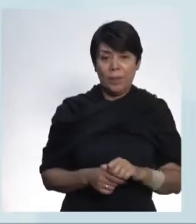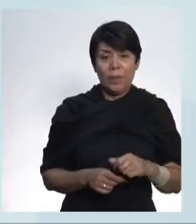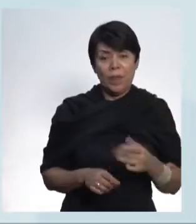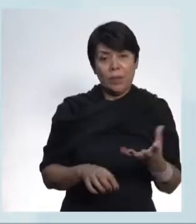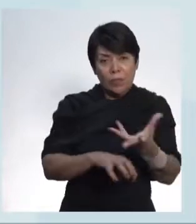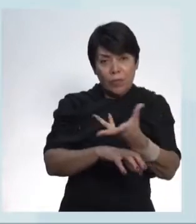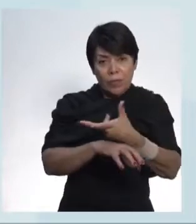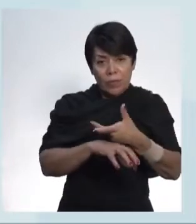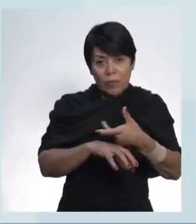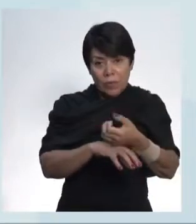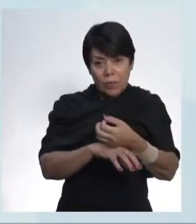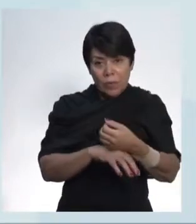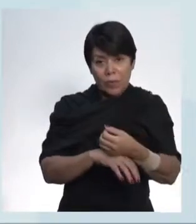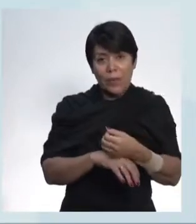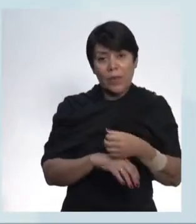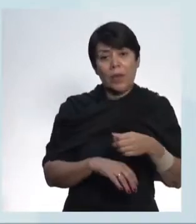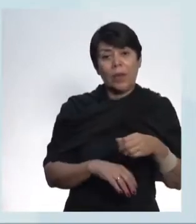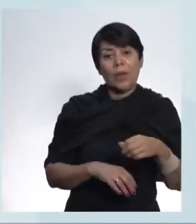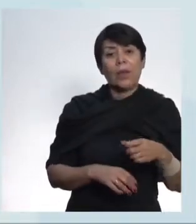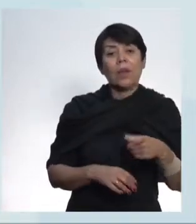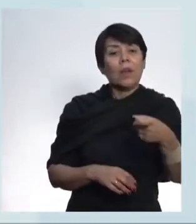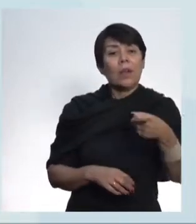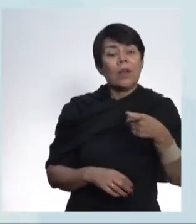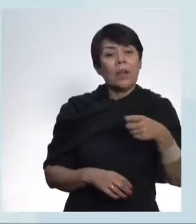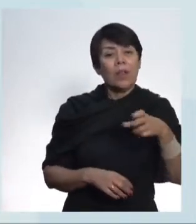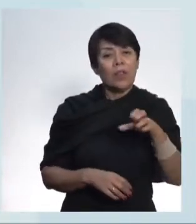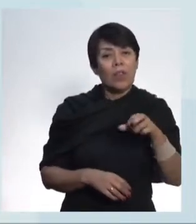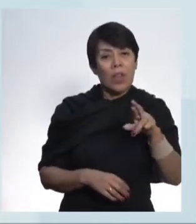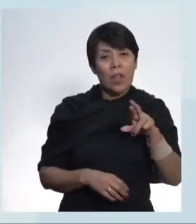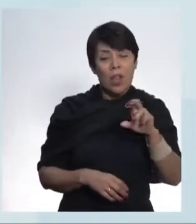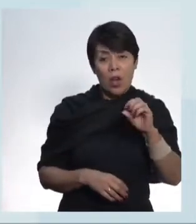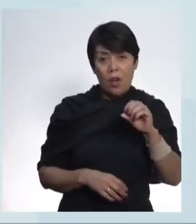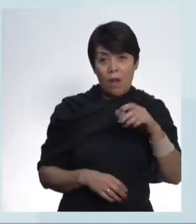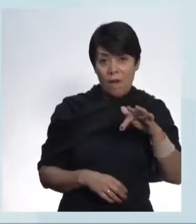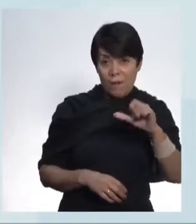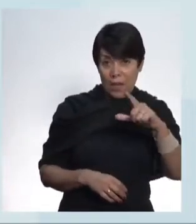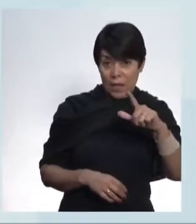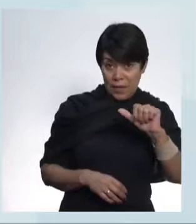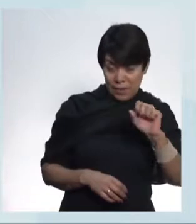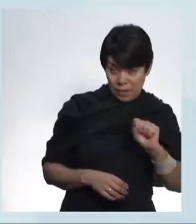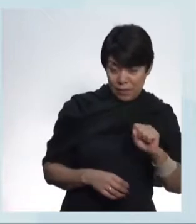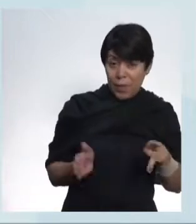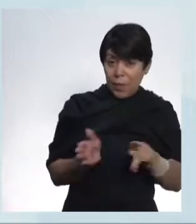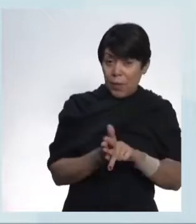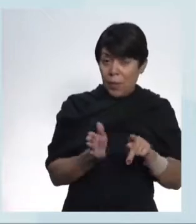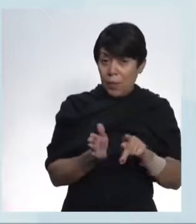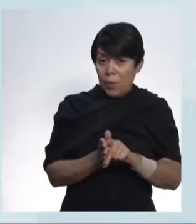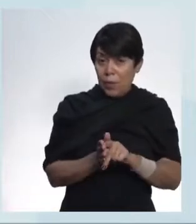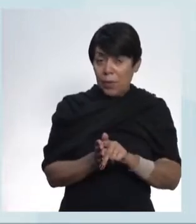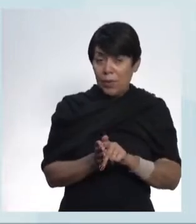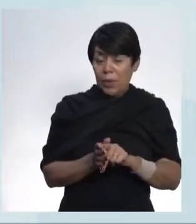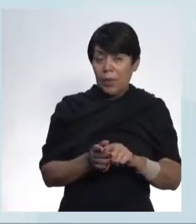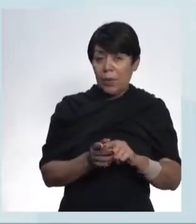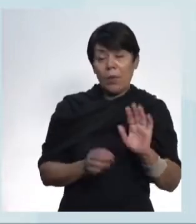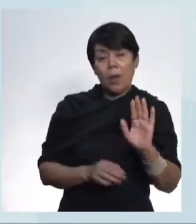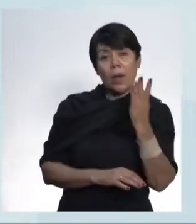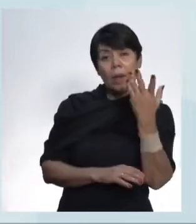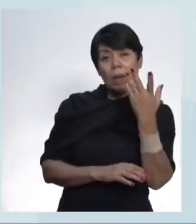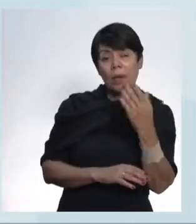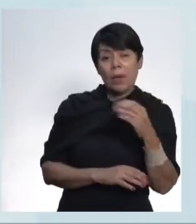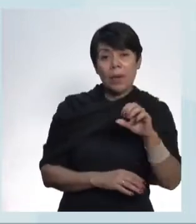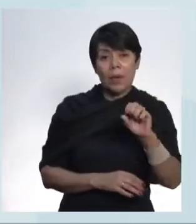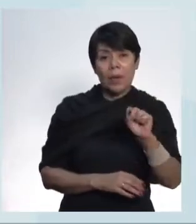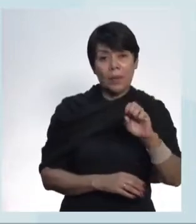vegetação xerófilas, ou seja, de espinhos, e adaptadas a condições do clima semiárido. Tem recursos naturais